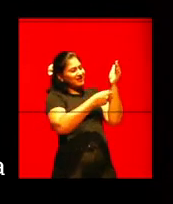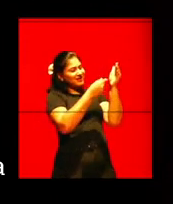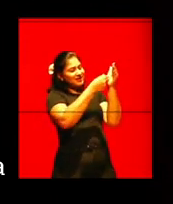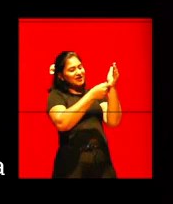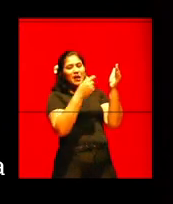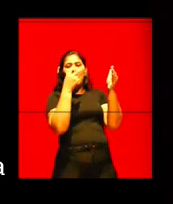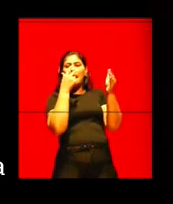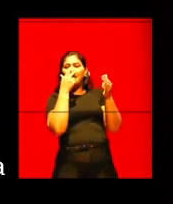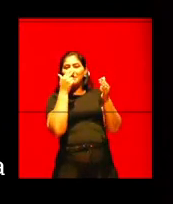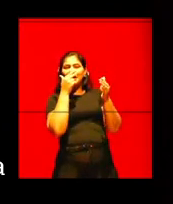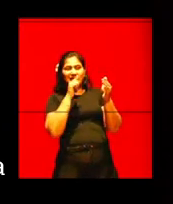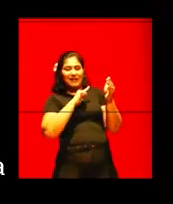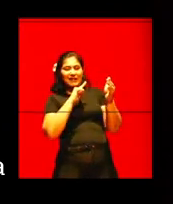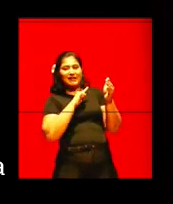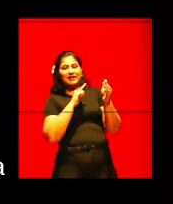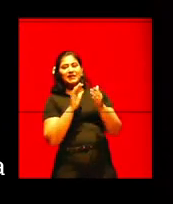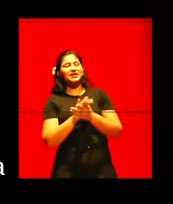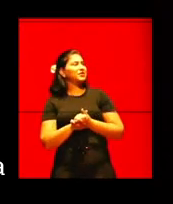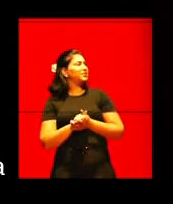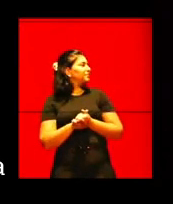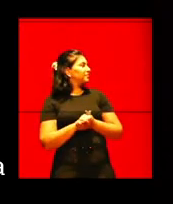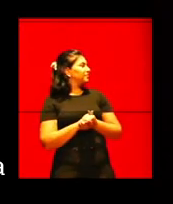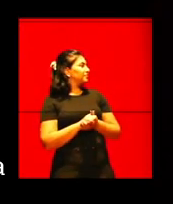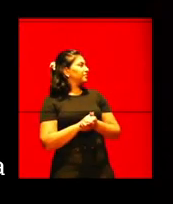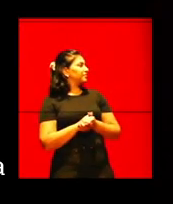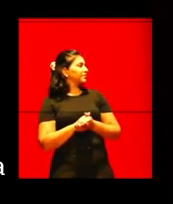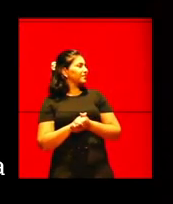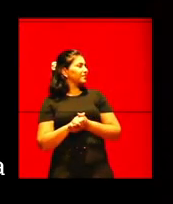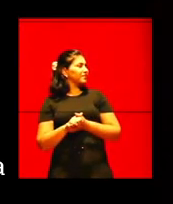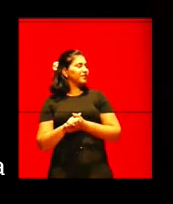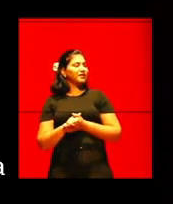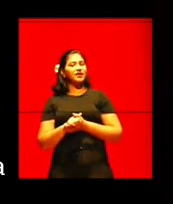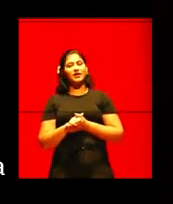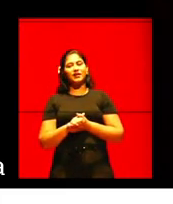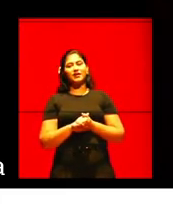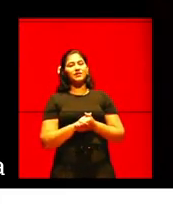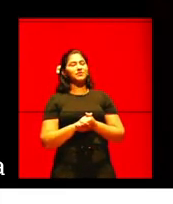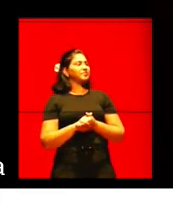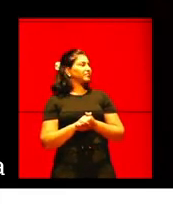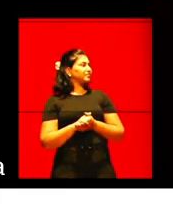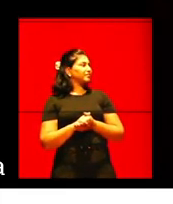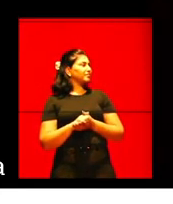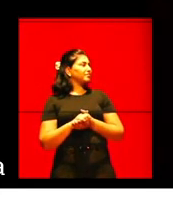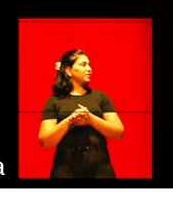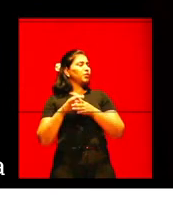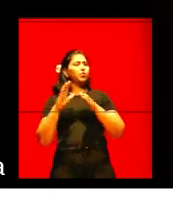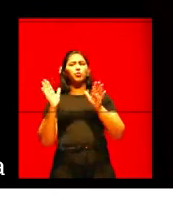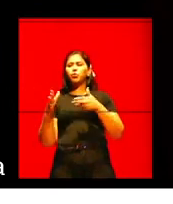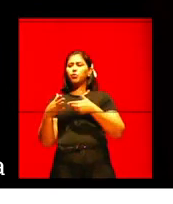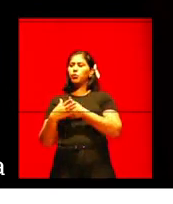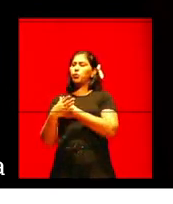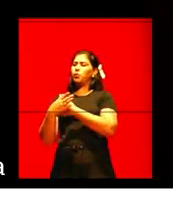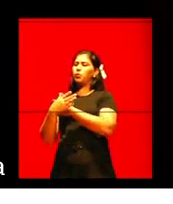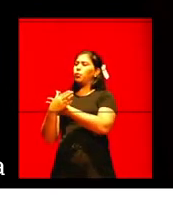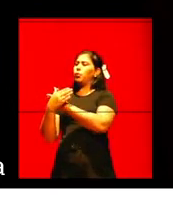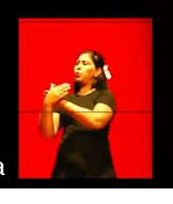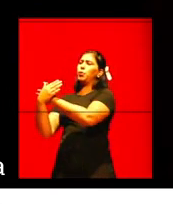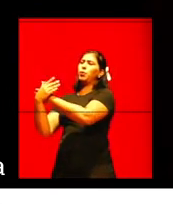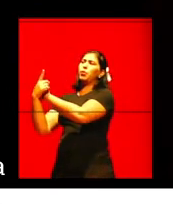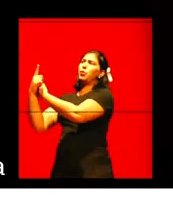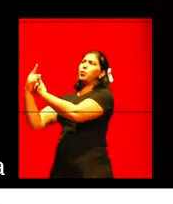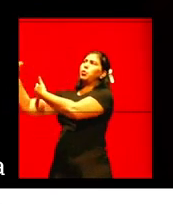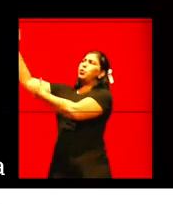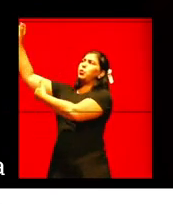ó, ela vai embora. Ela não fica lá, né? Então, até a asa branca já tinha ido embora, né? Então, por isso que